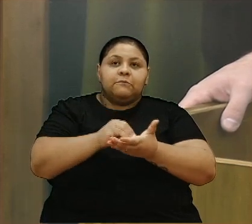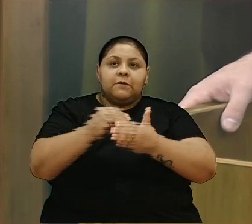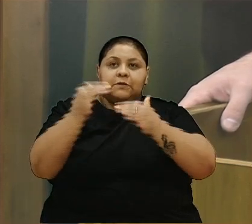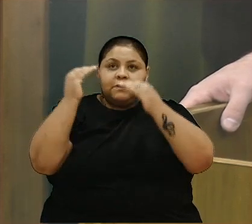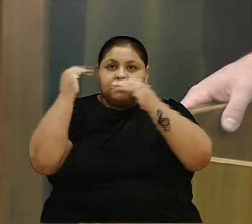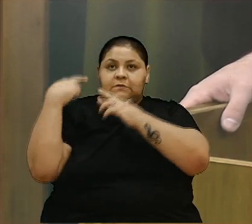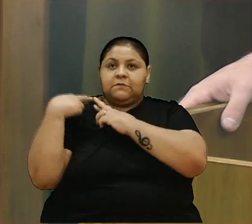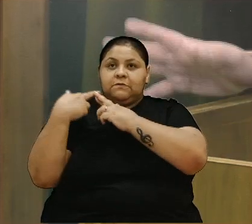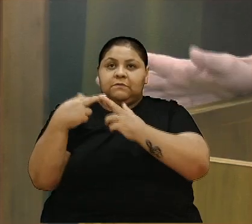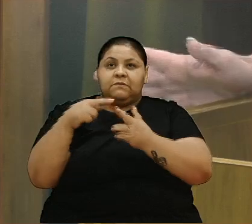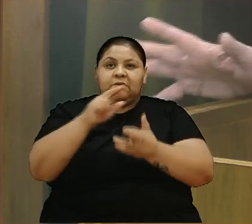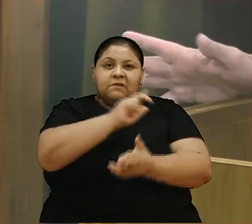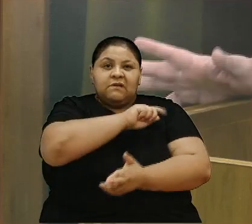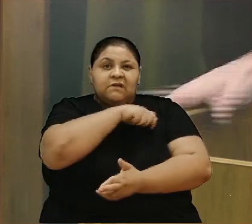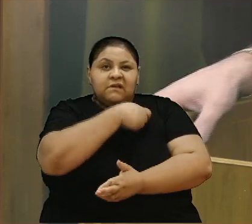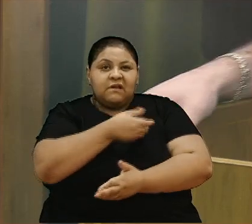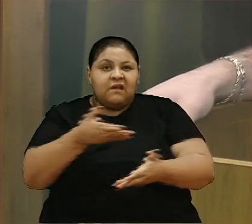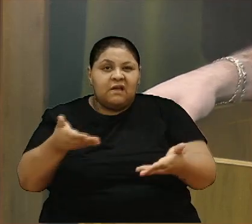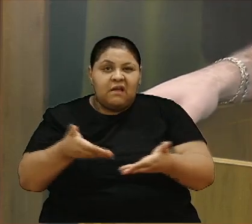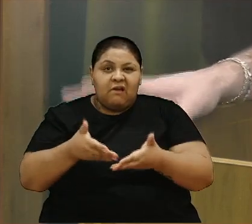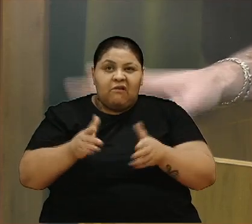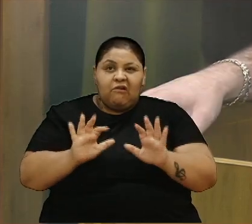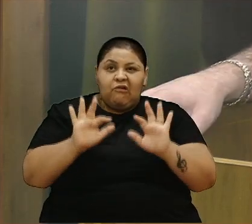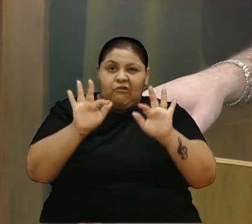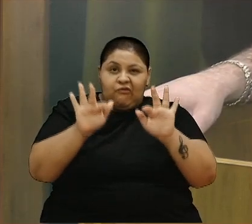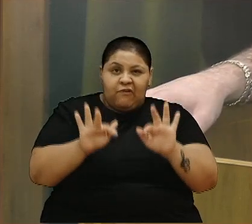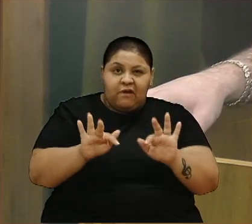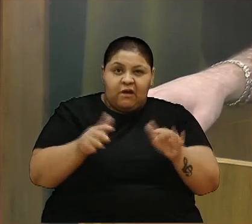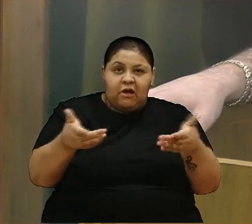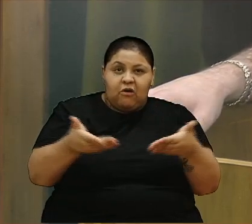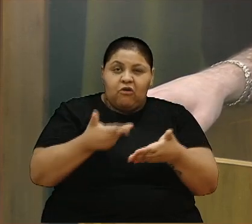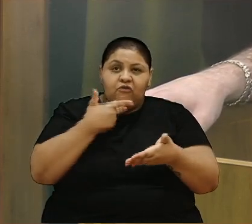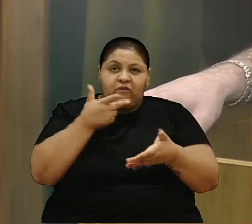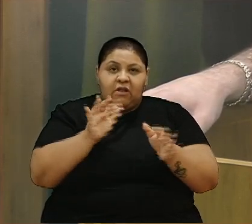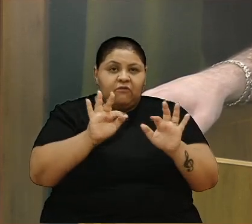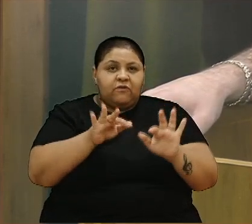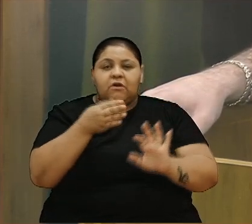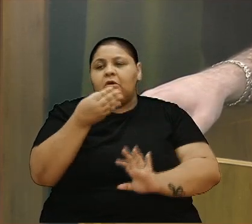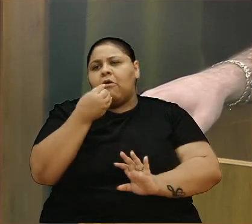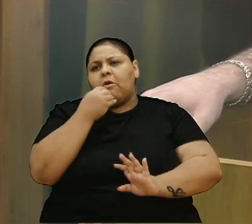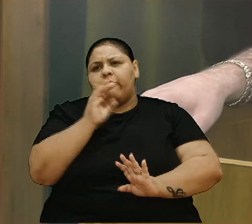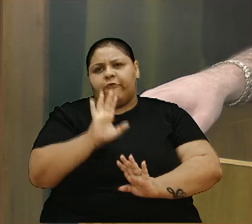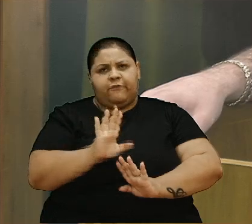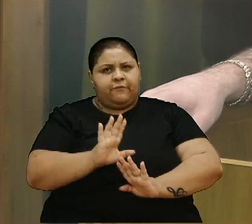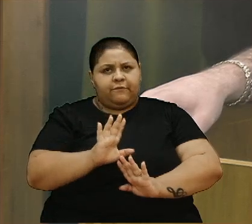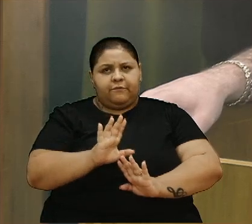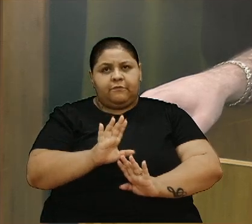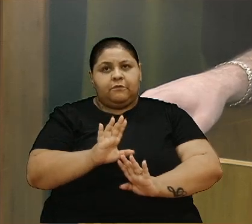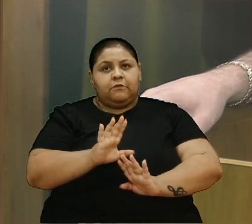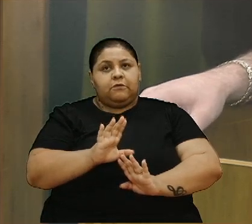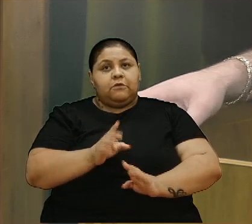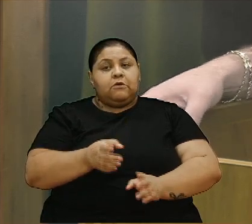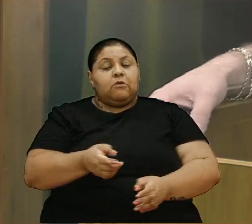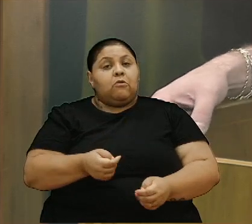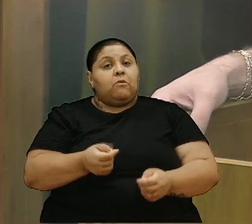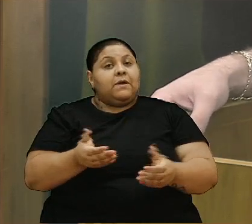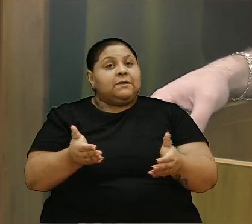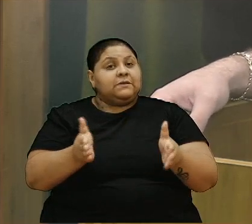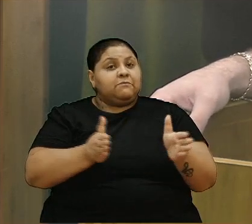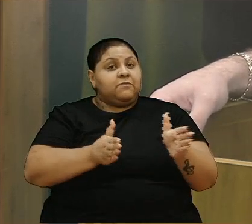fiscal, vem a tal medida de isenção. Claro, estamos chegando no período eleitoral,